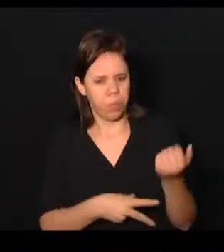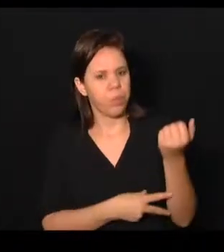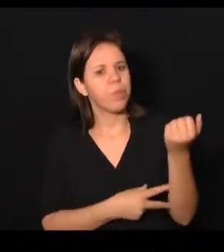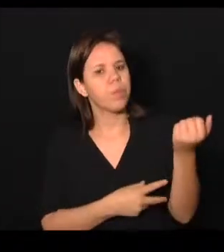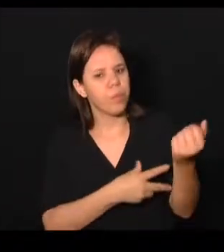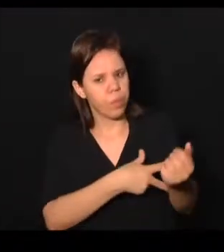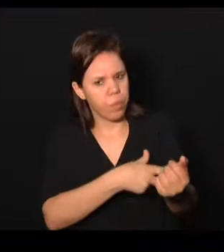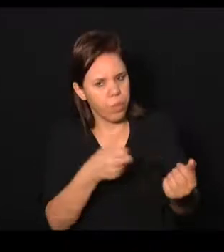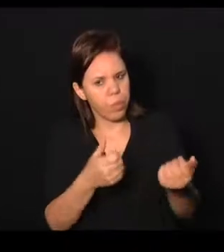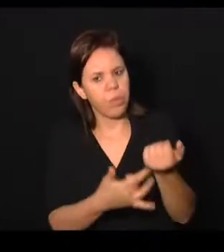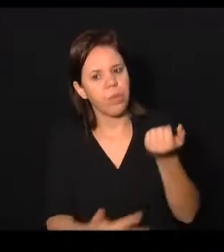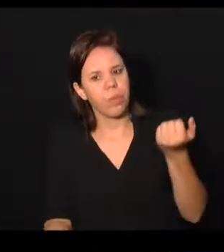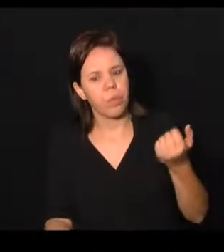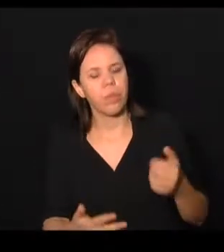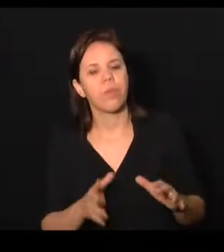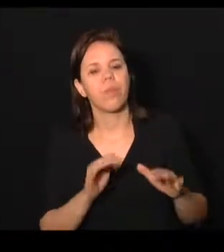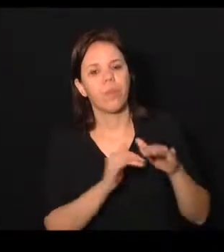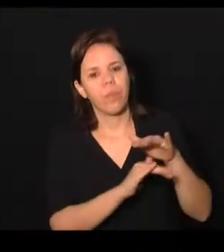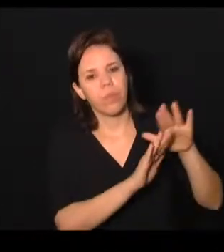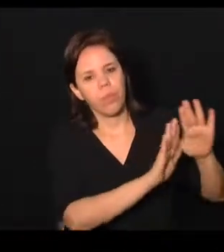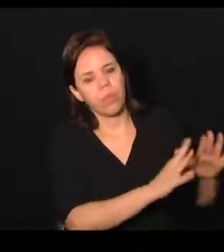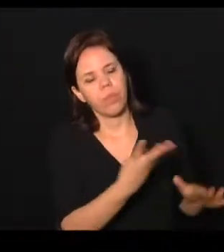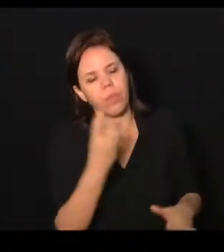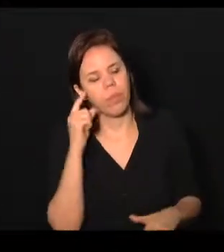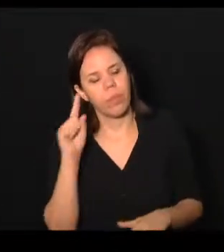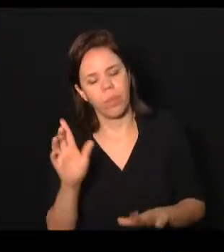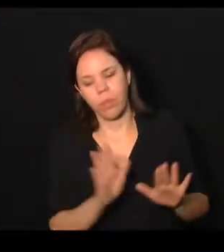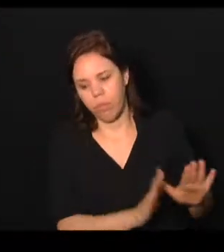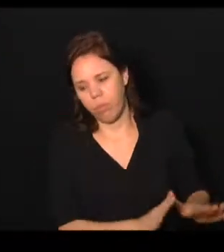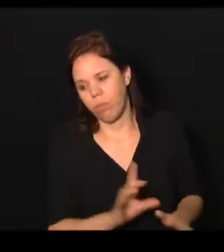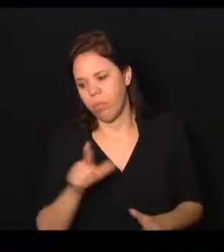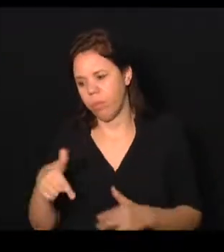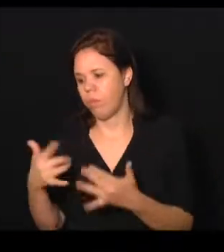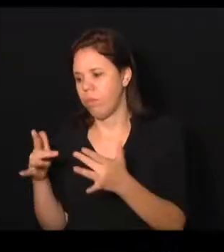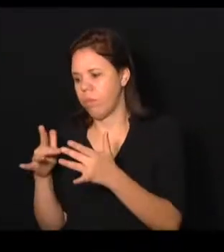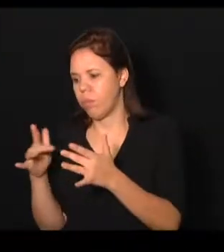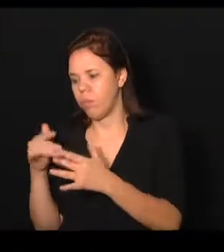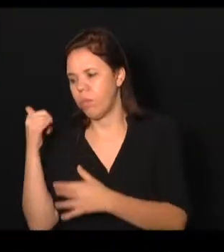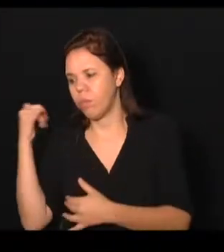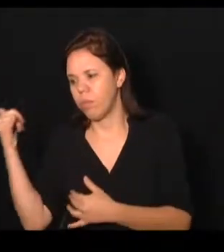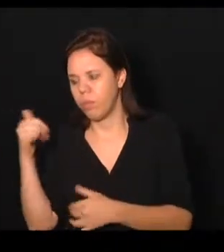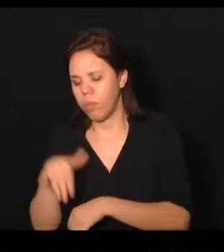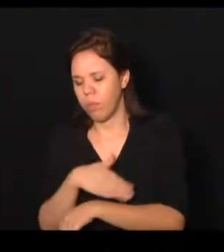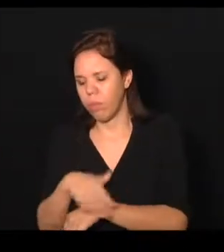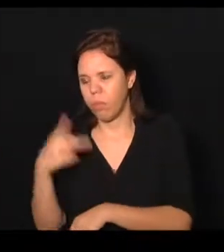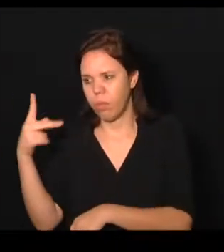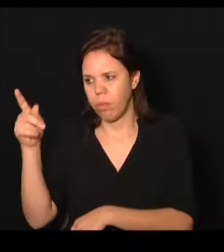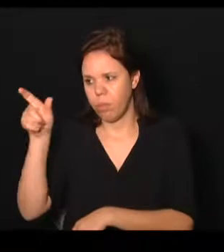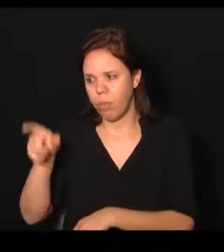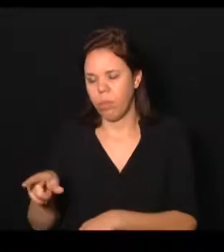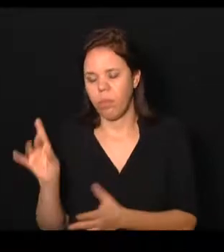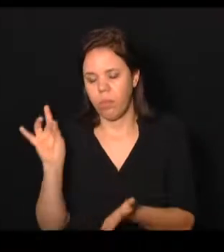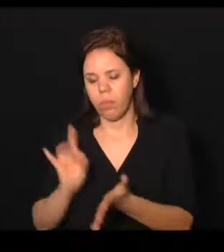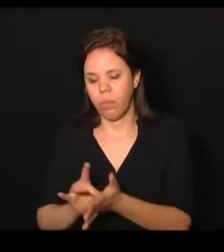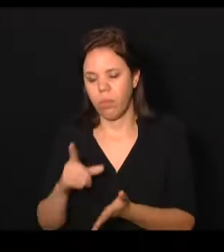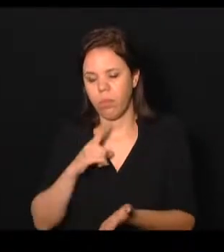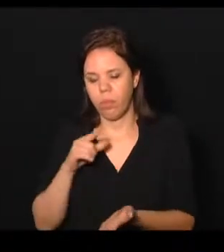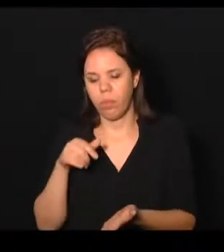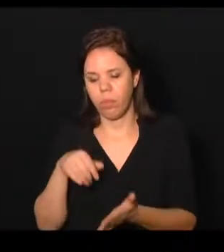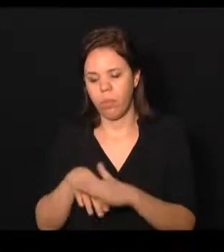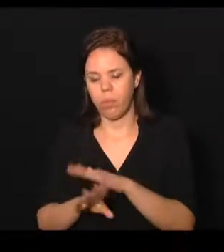a quarentena e tal. Entramos em contato através do endereço do doador que tinha lá o endereço original que a gente tinha